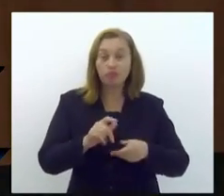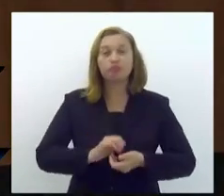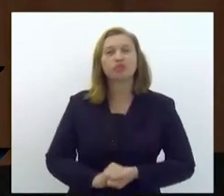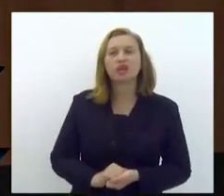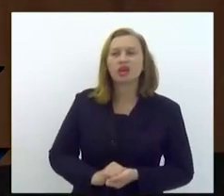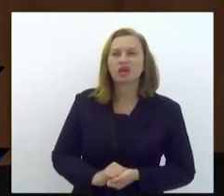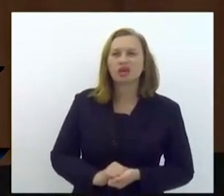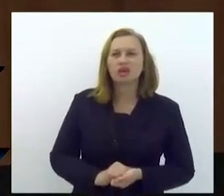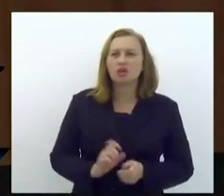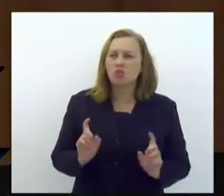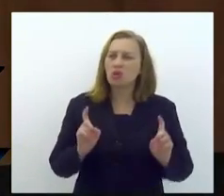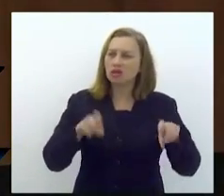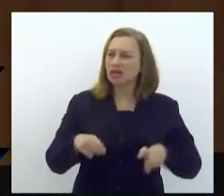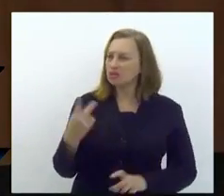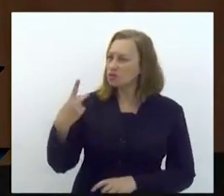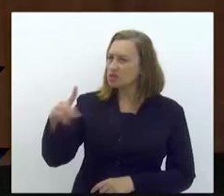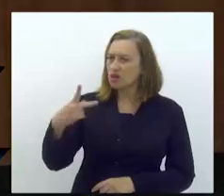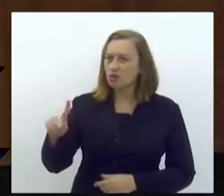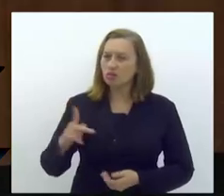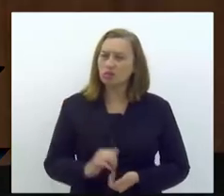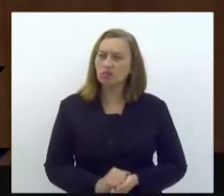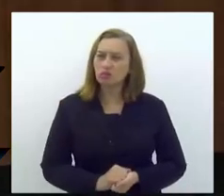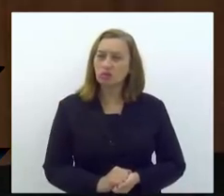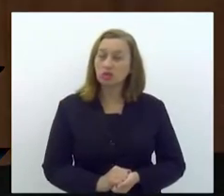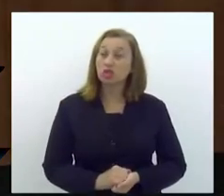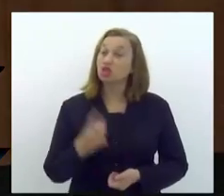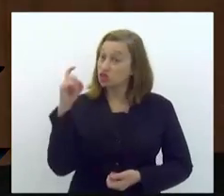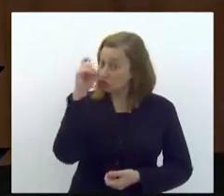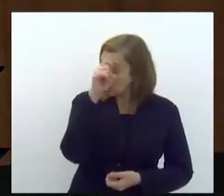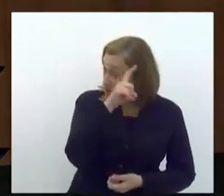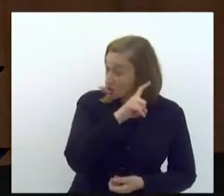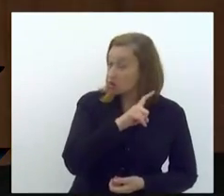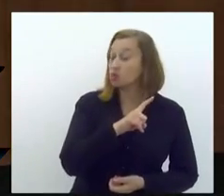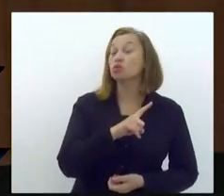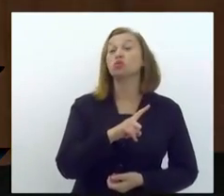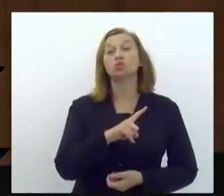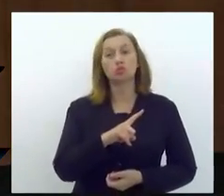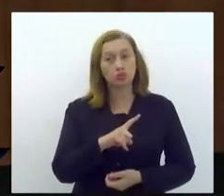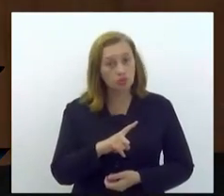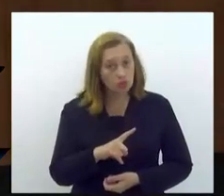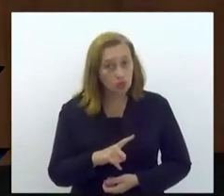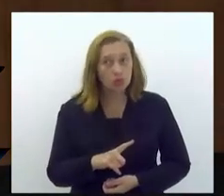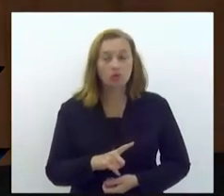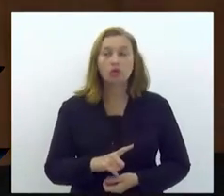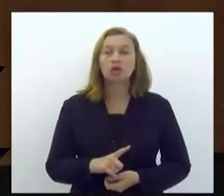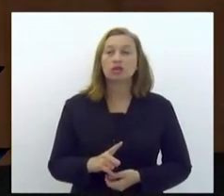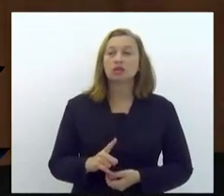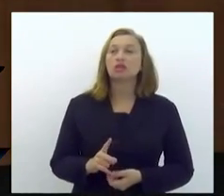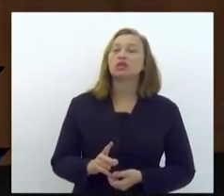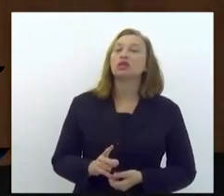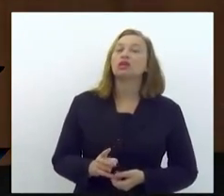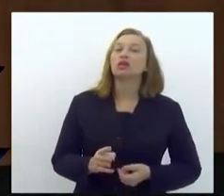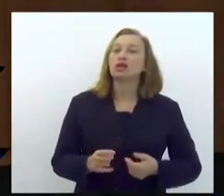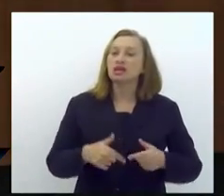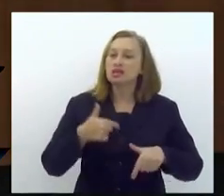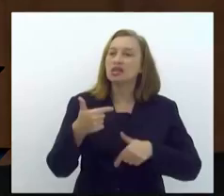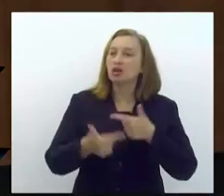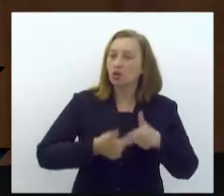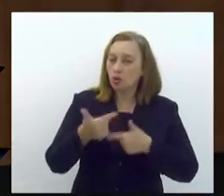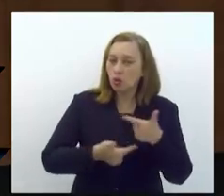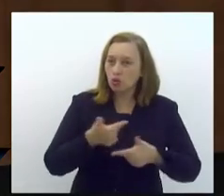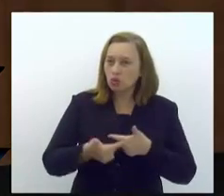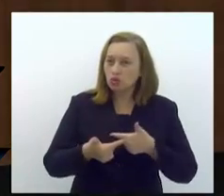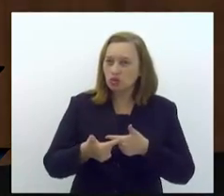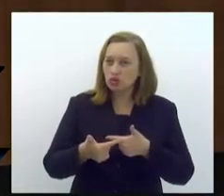a mandata de vossa excelência é uma mandata dura altiva combativa e esta combatividade ainda assim